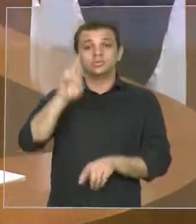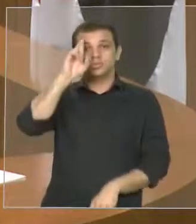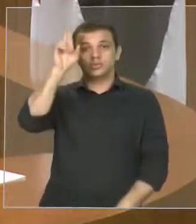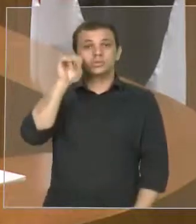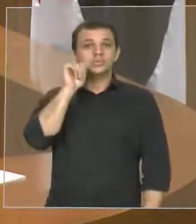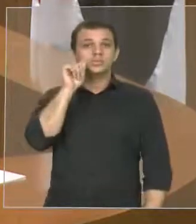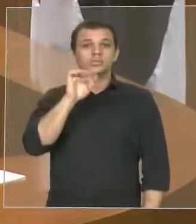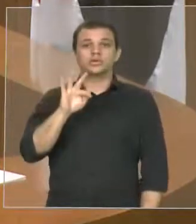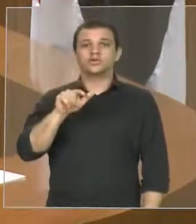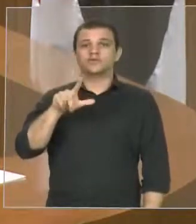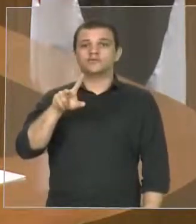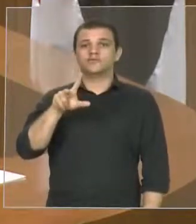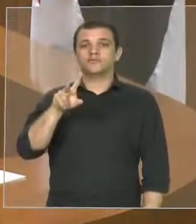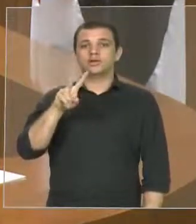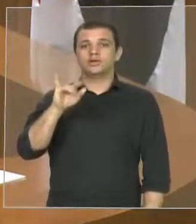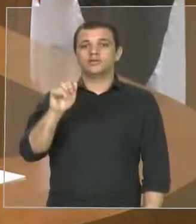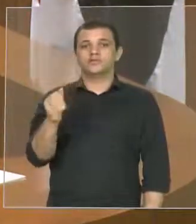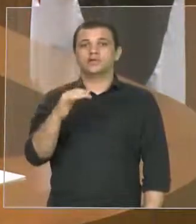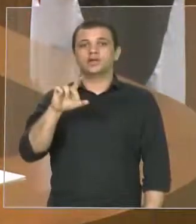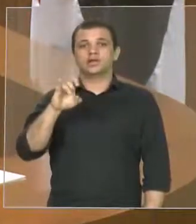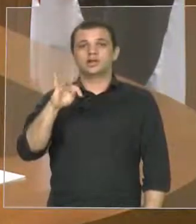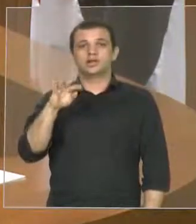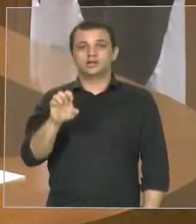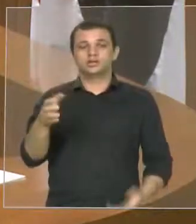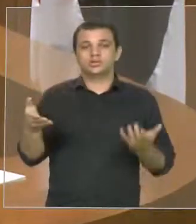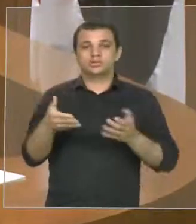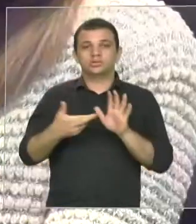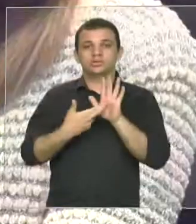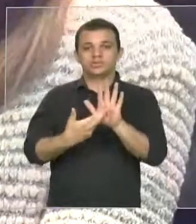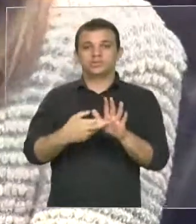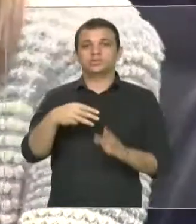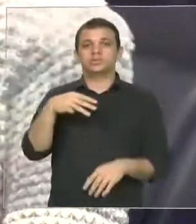Flávia Gonzalez Leite, representando o Ministério Público de Contas.